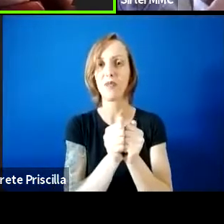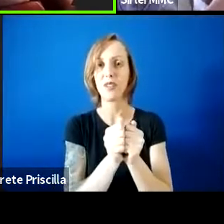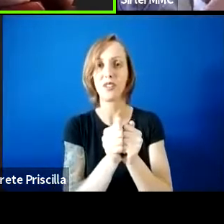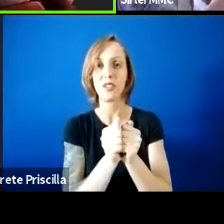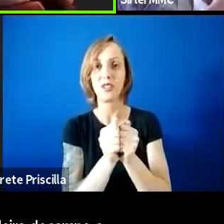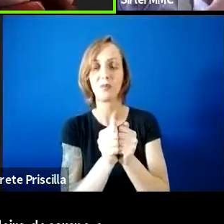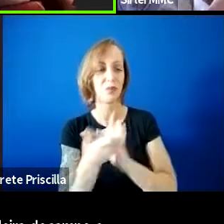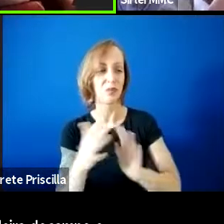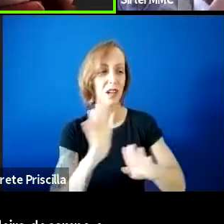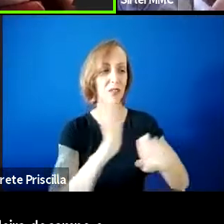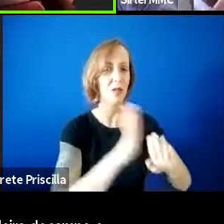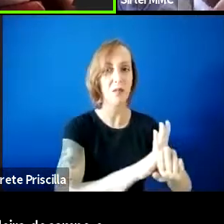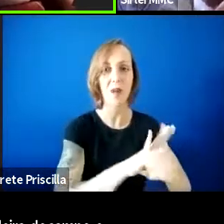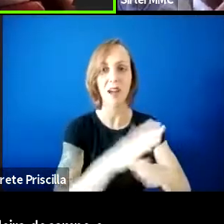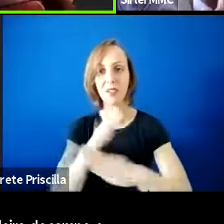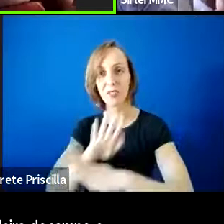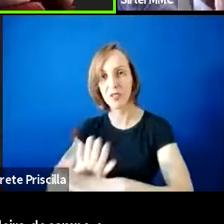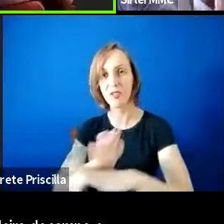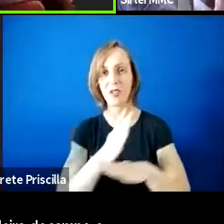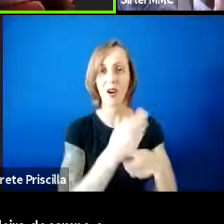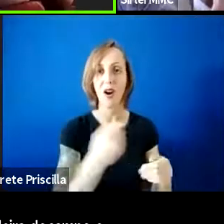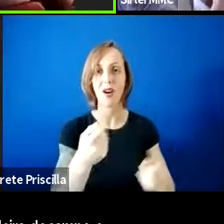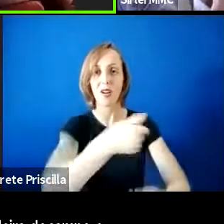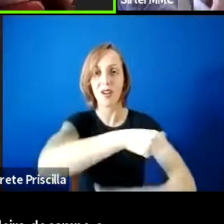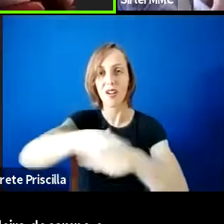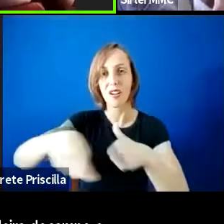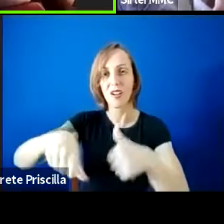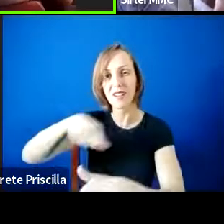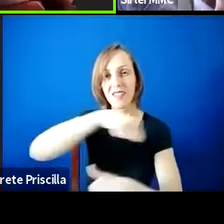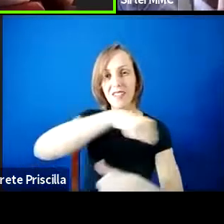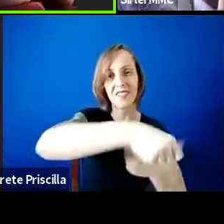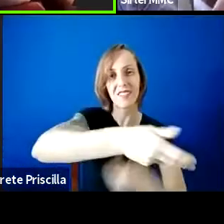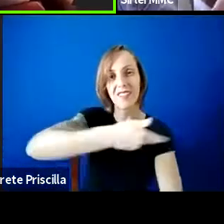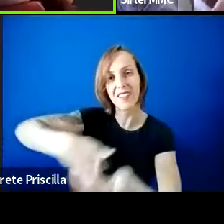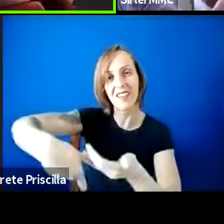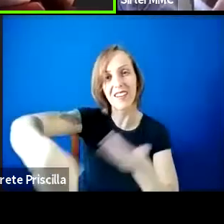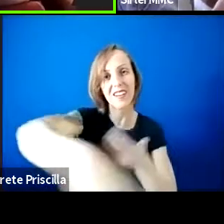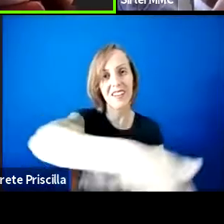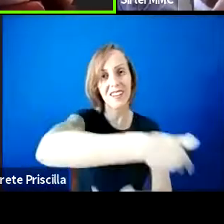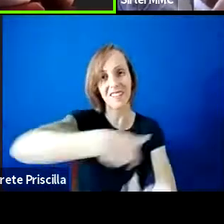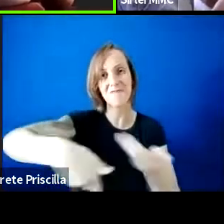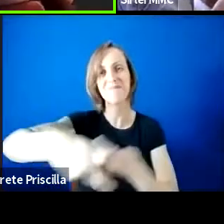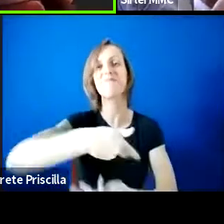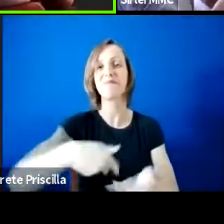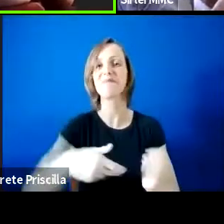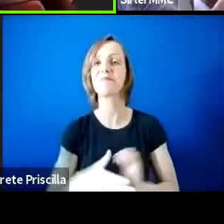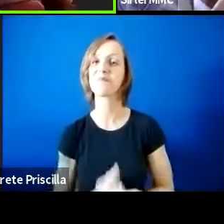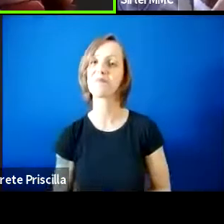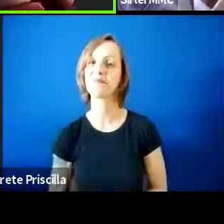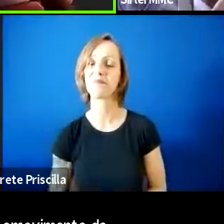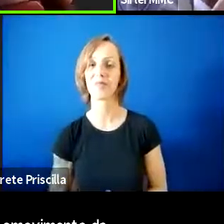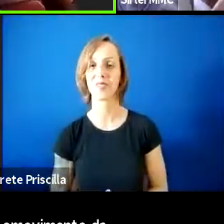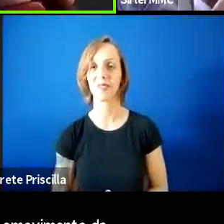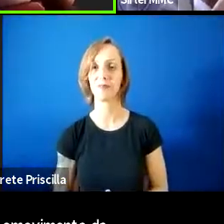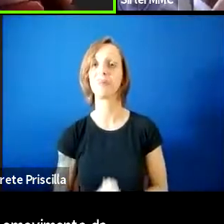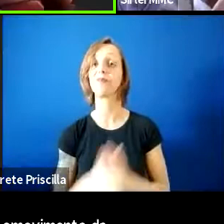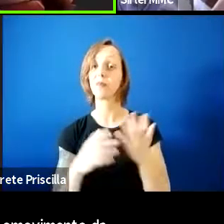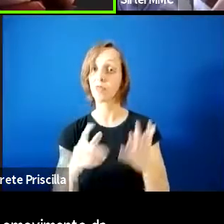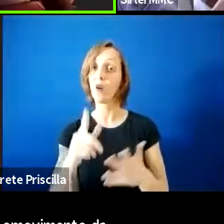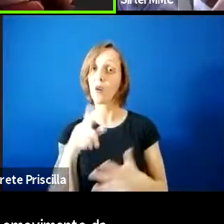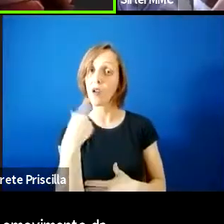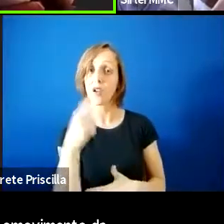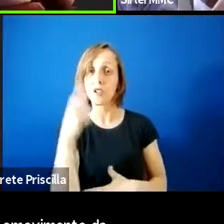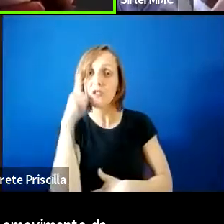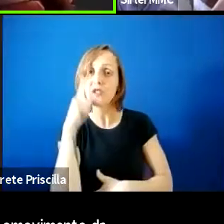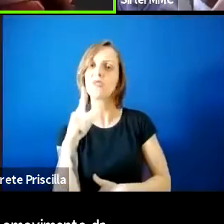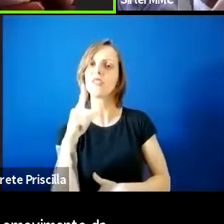consegue fazer essa articulação, essa organização enquanto movimentos da Via Campesina. Então, a gente consegue se organizar e lutar